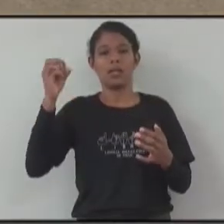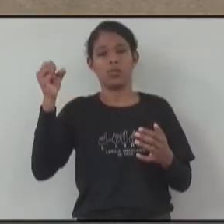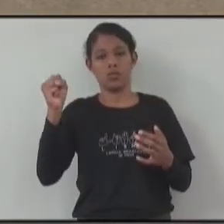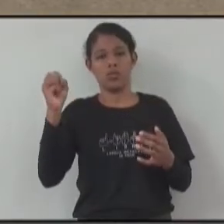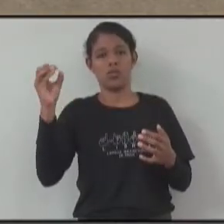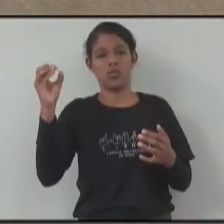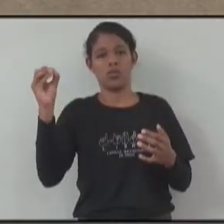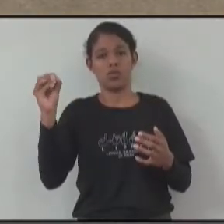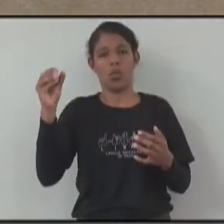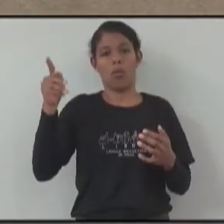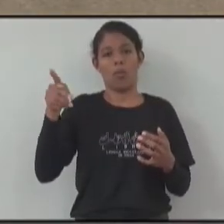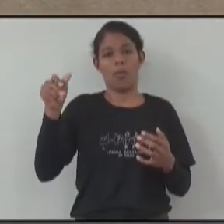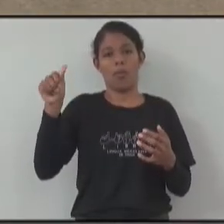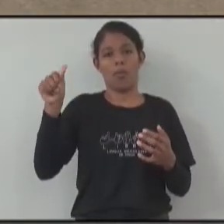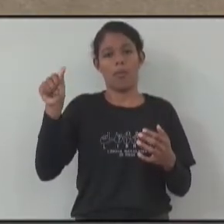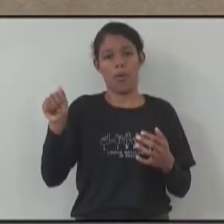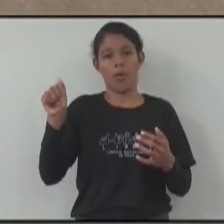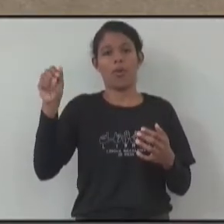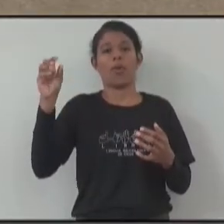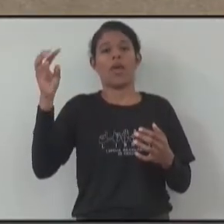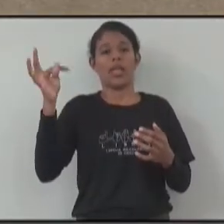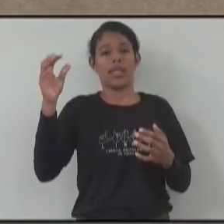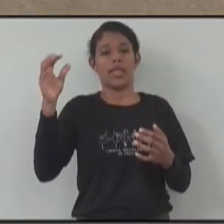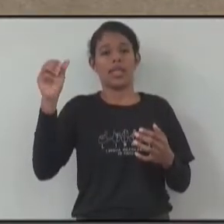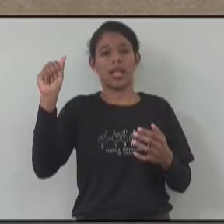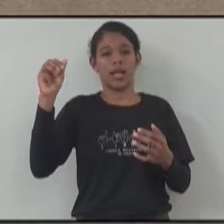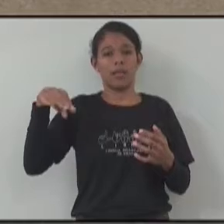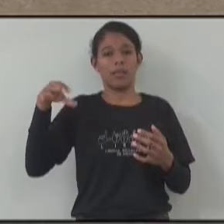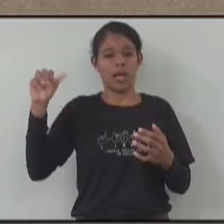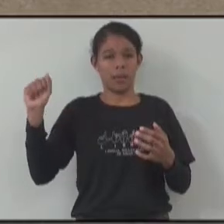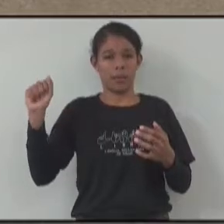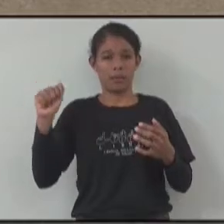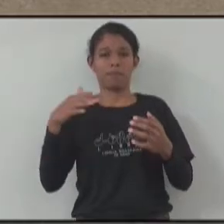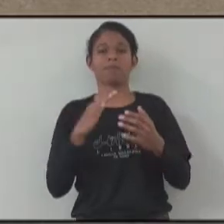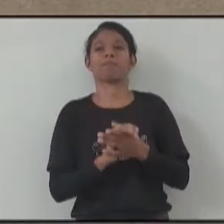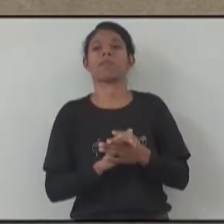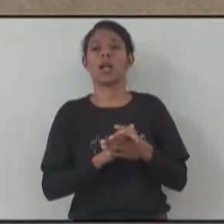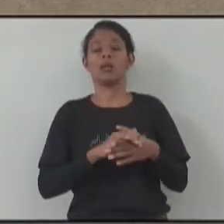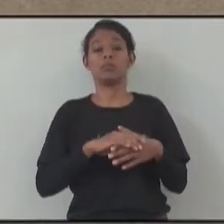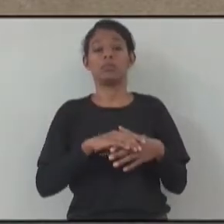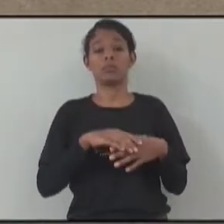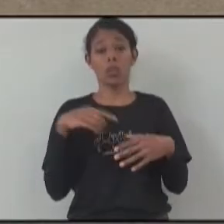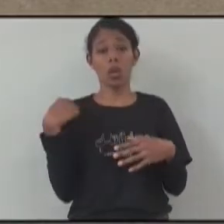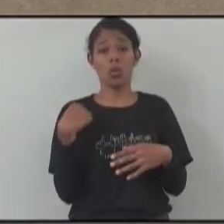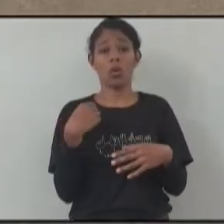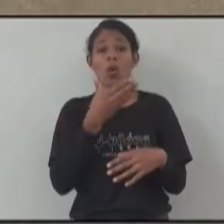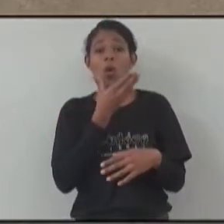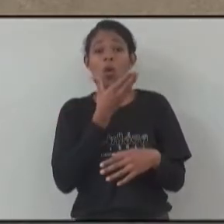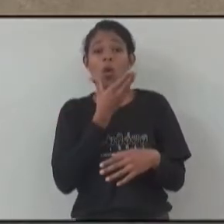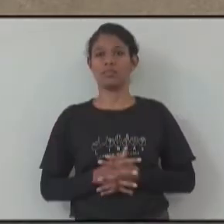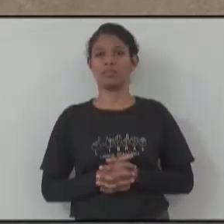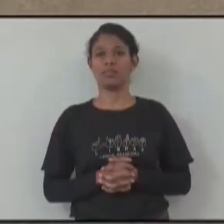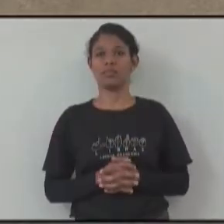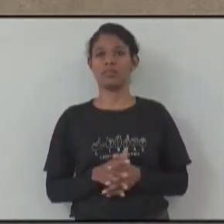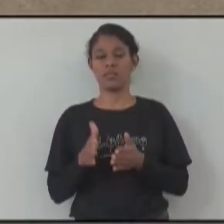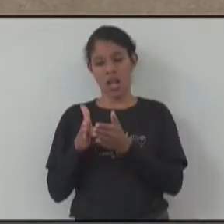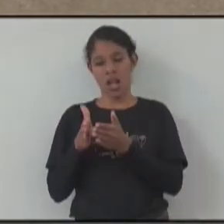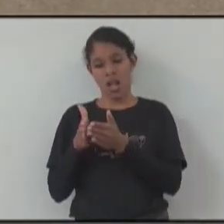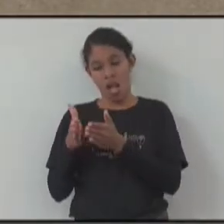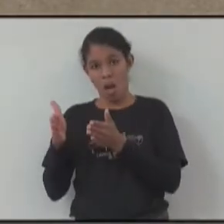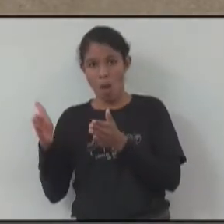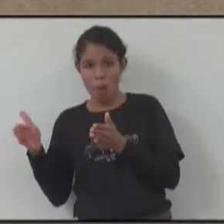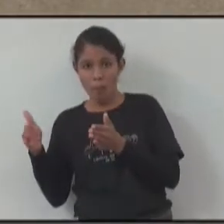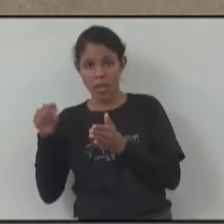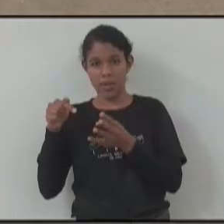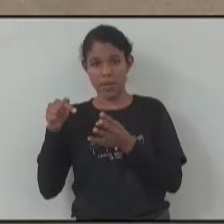pessoas, diferentemente do Paleolítico, onde os primeiros habitantes eles viviam em pequenos grupos. Na